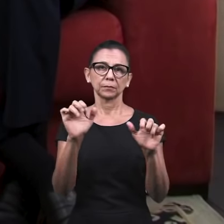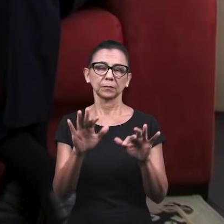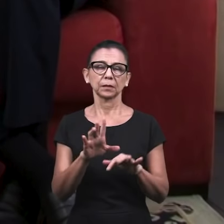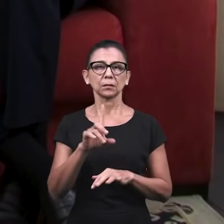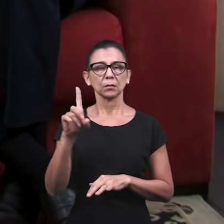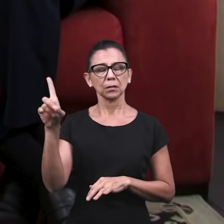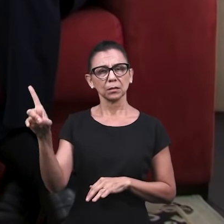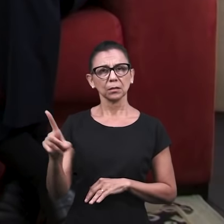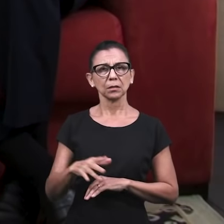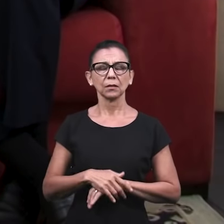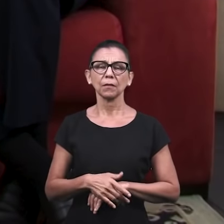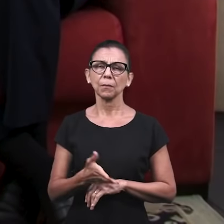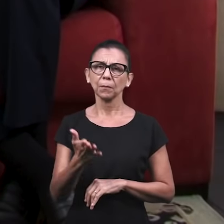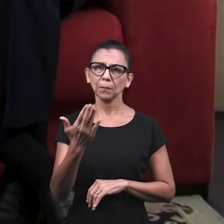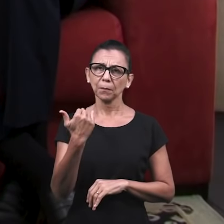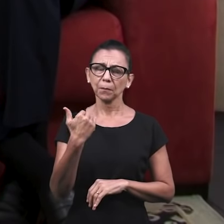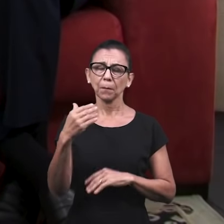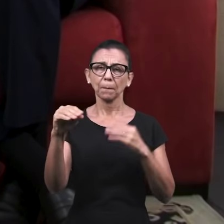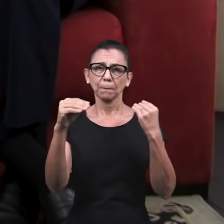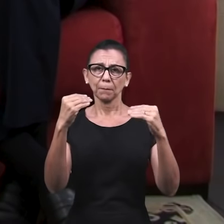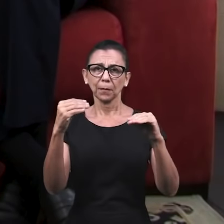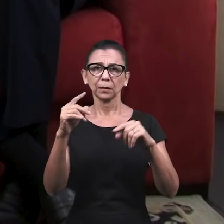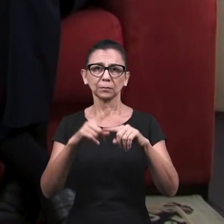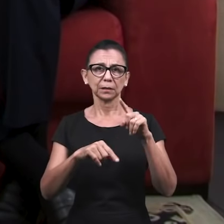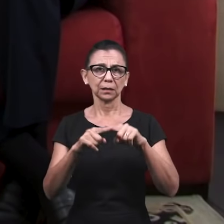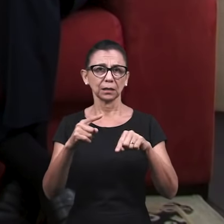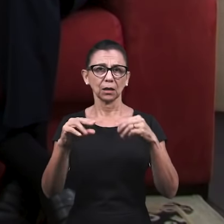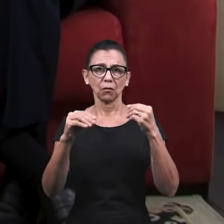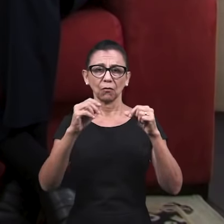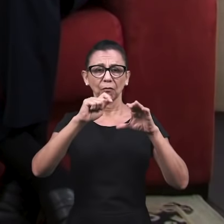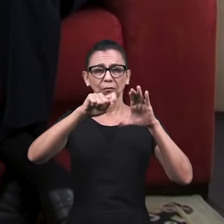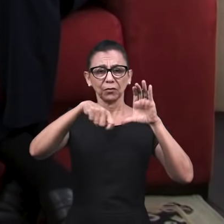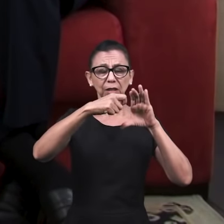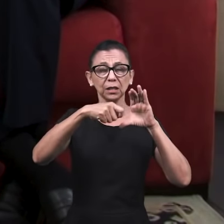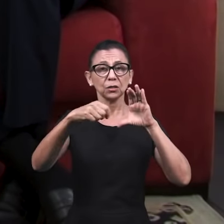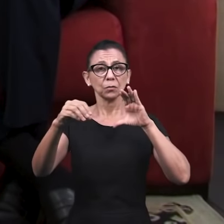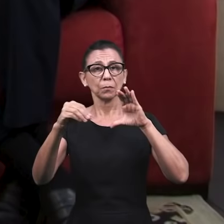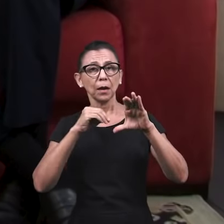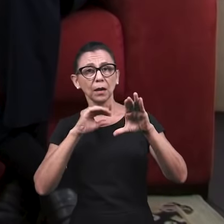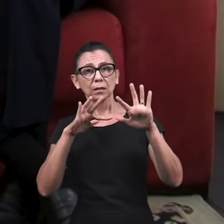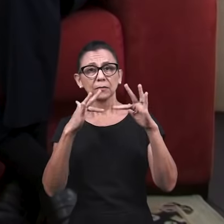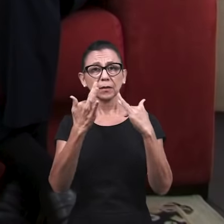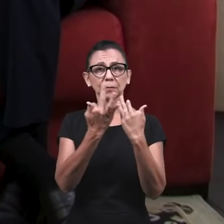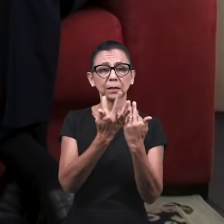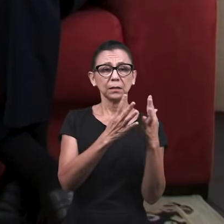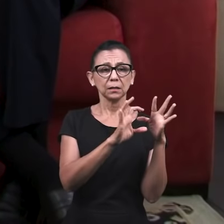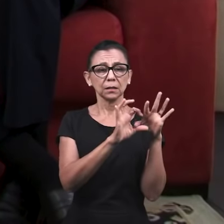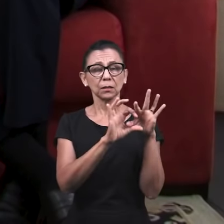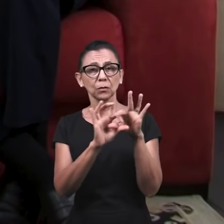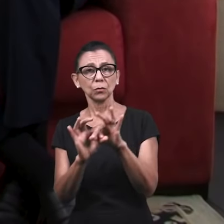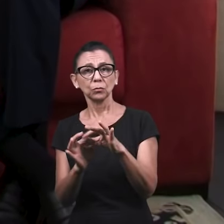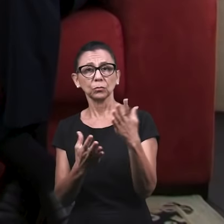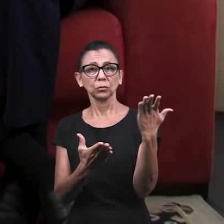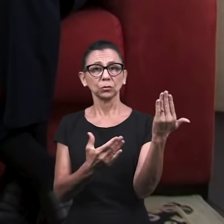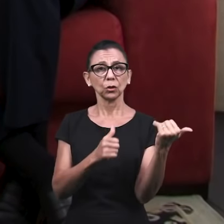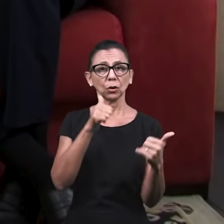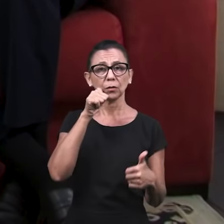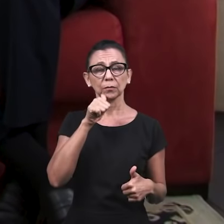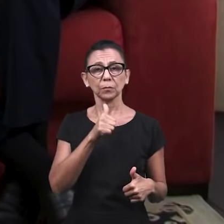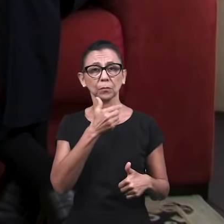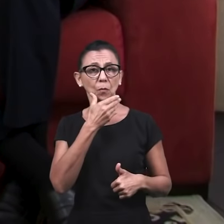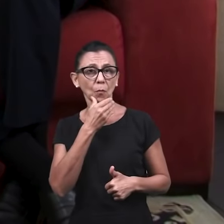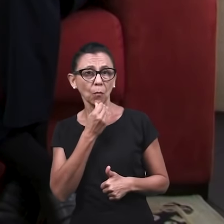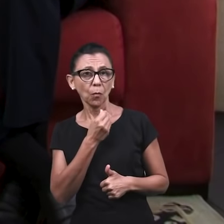feito. Não deixe de mandar os seus vídeos, o material, participe, pais junto aos filhos, jovens, as senhoras,